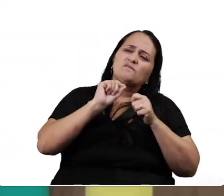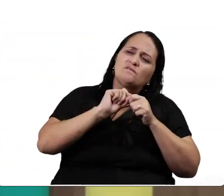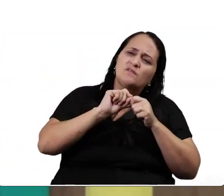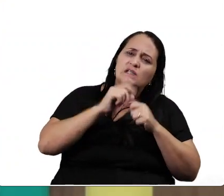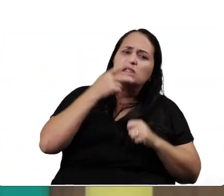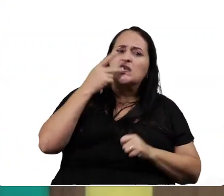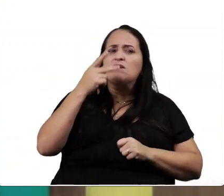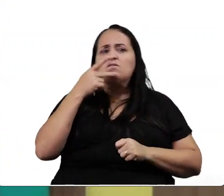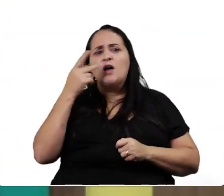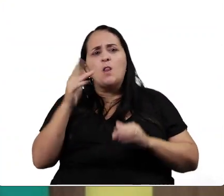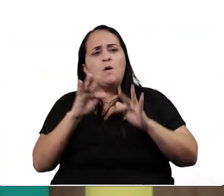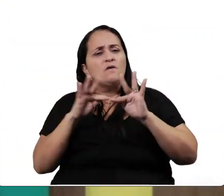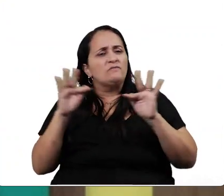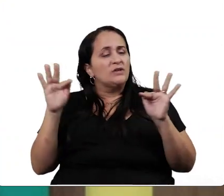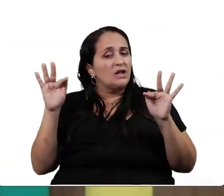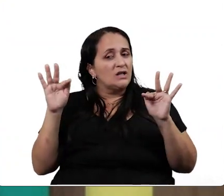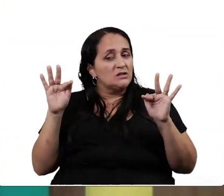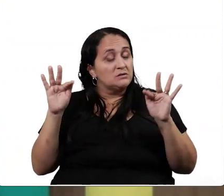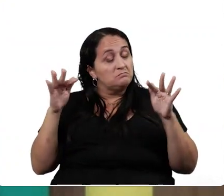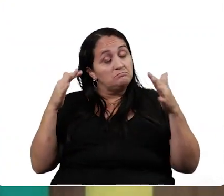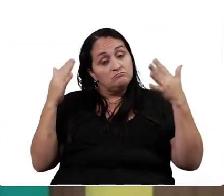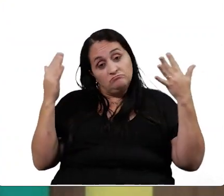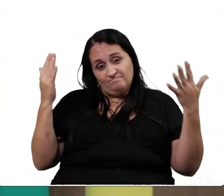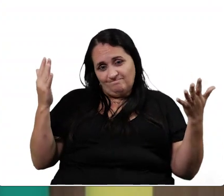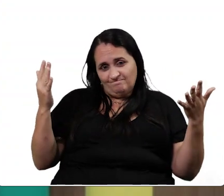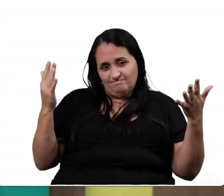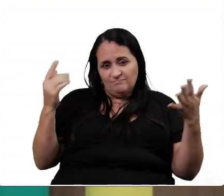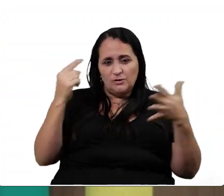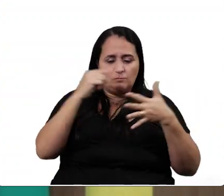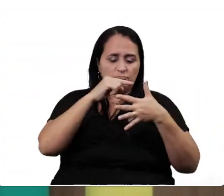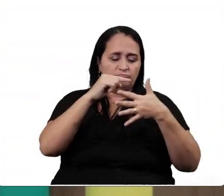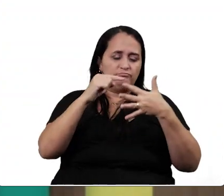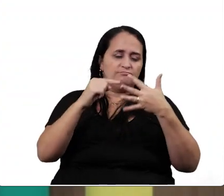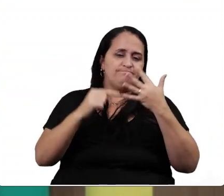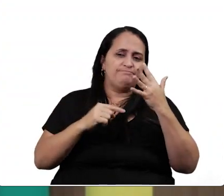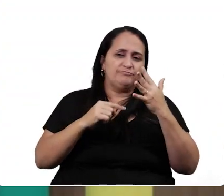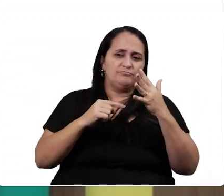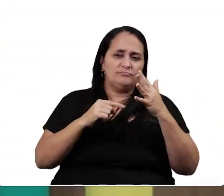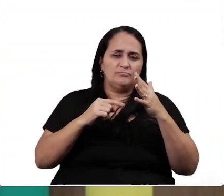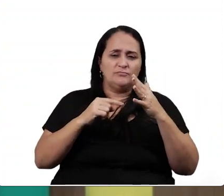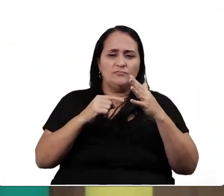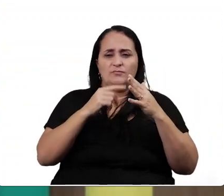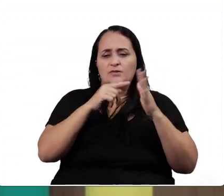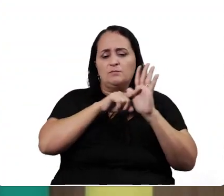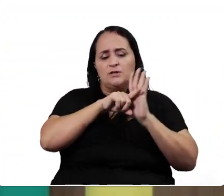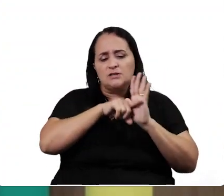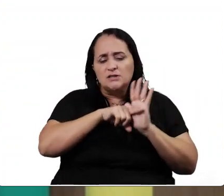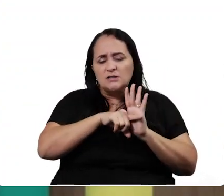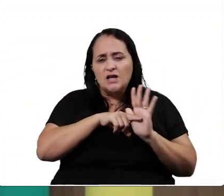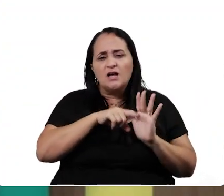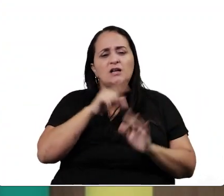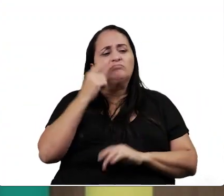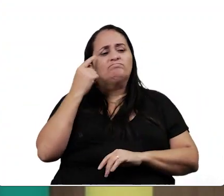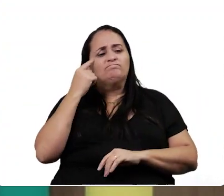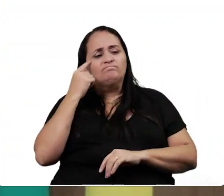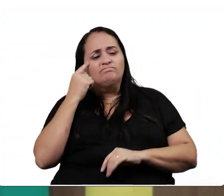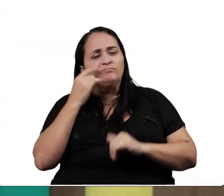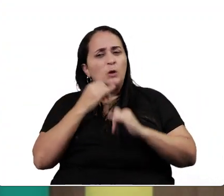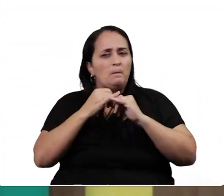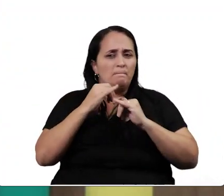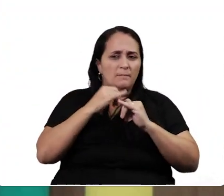quem falou aquela frase, aí por uma série de indícios, de